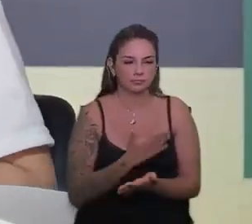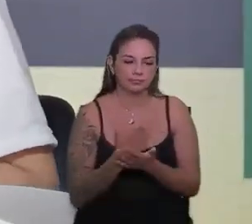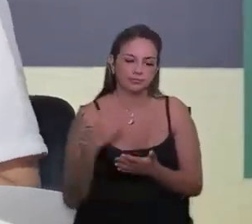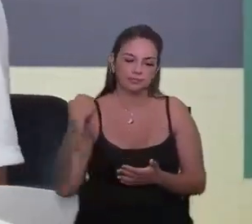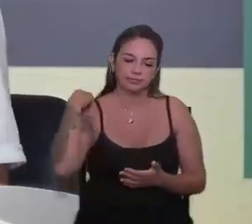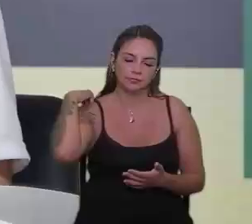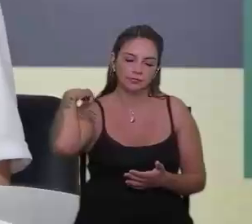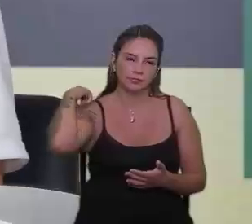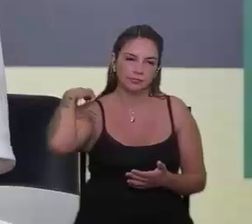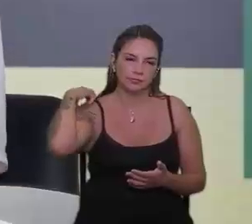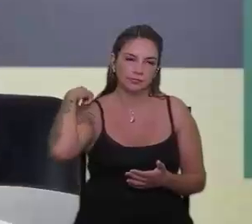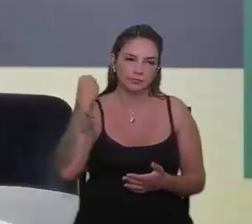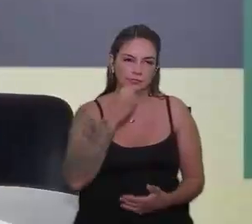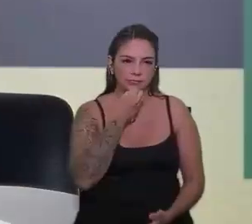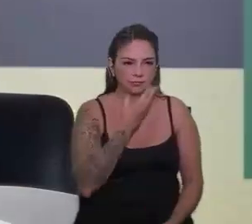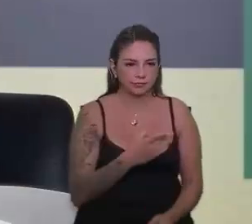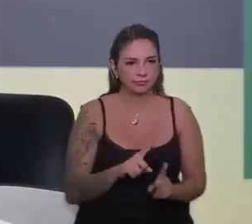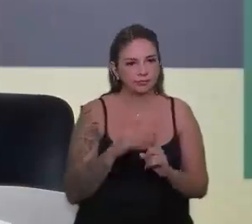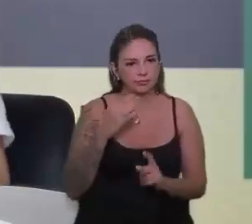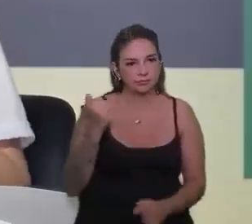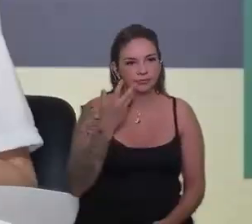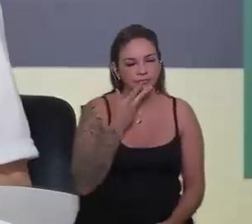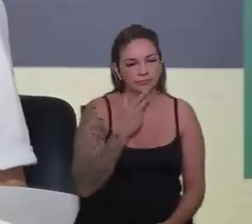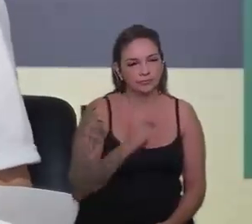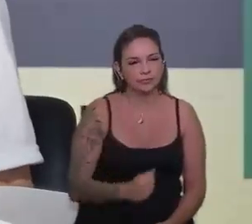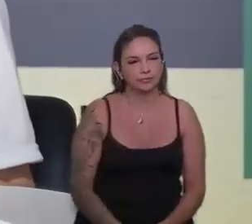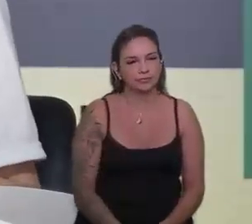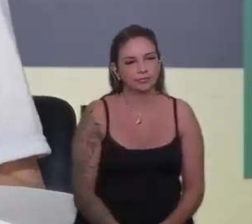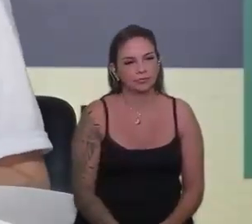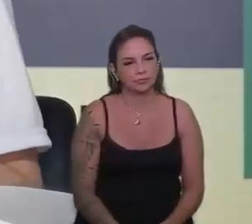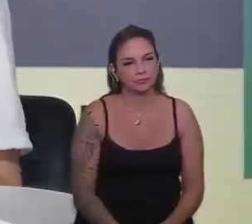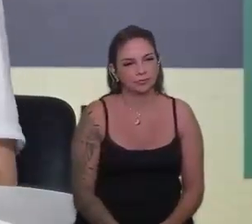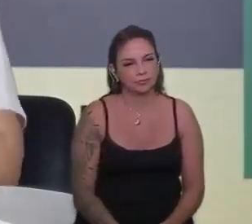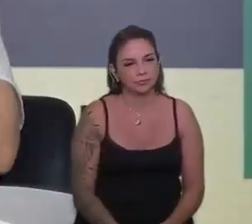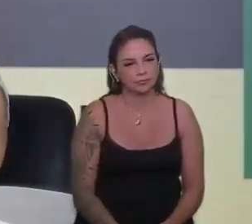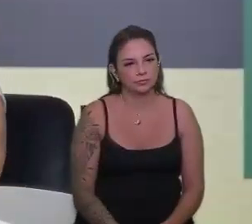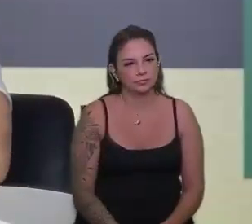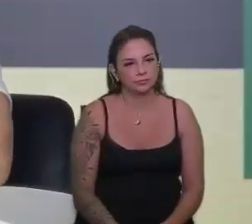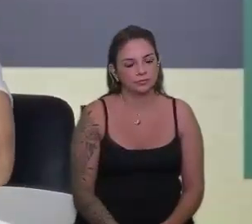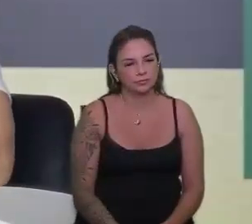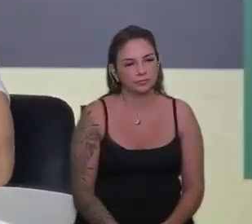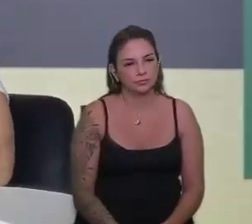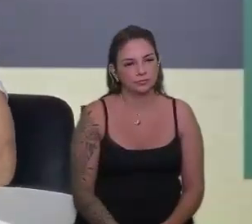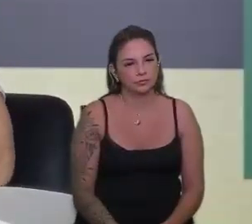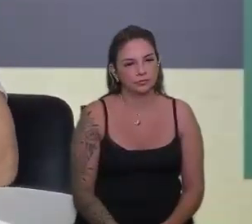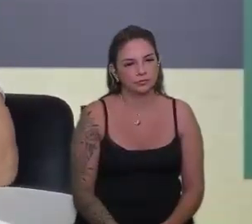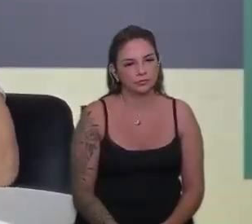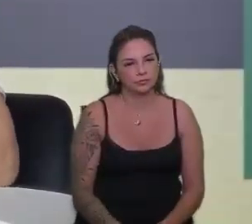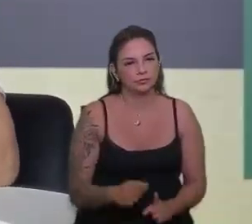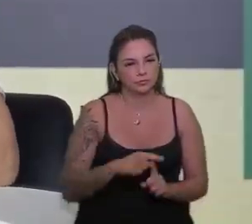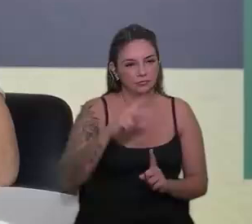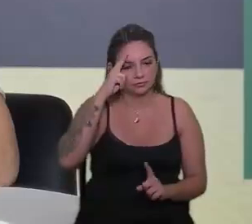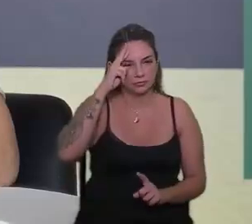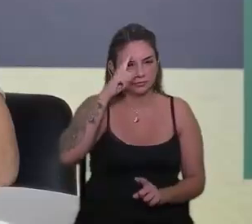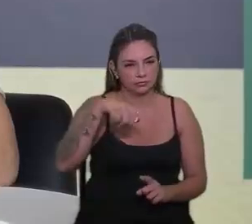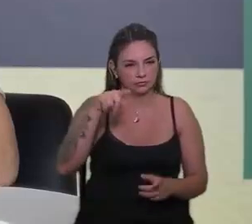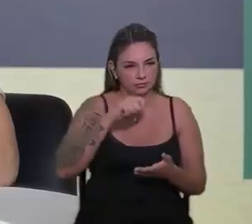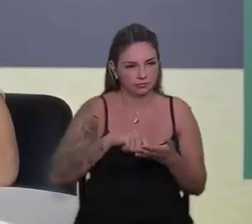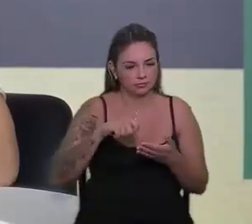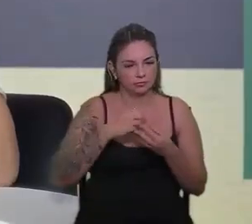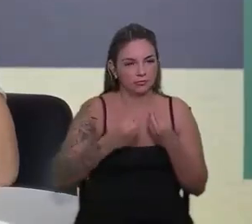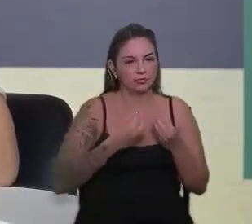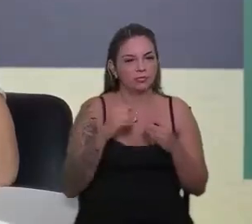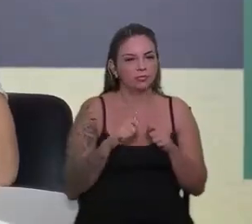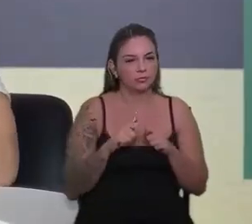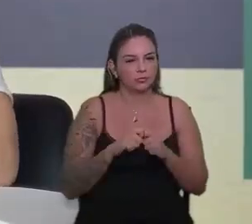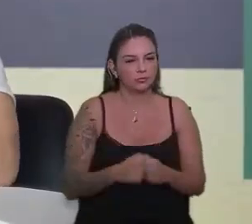coisas, é muito bom ser chamado de criança para não ter certas responsabilidades. Então, Que tipo de história você escreve? Como